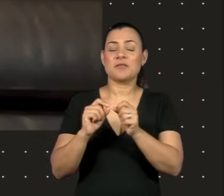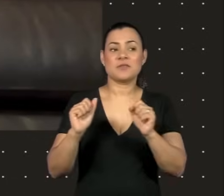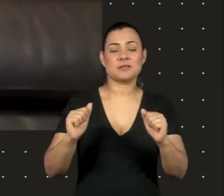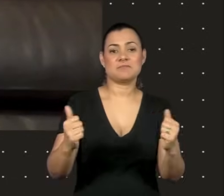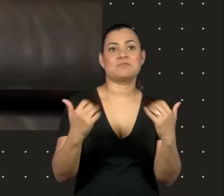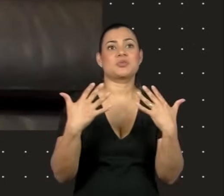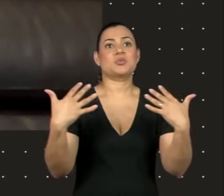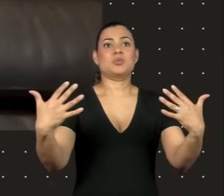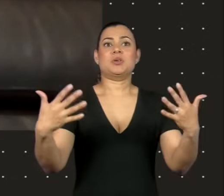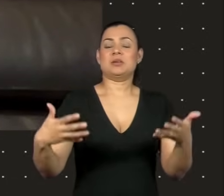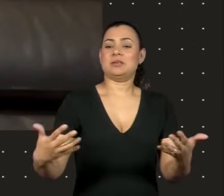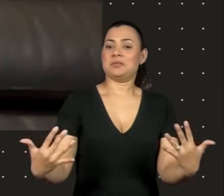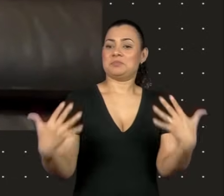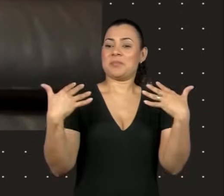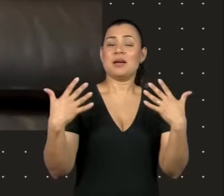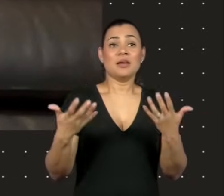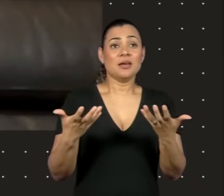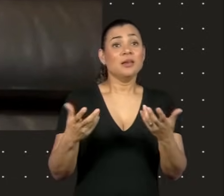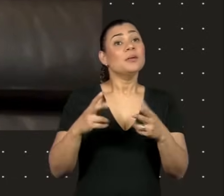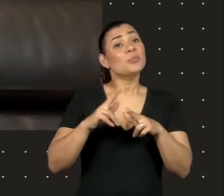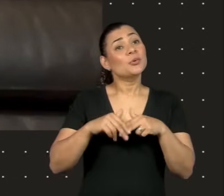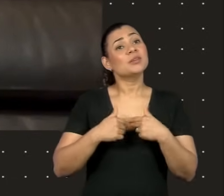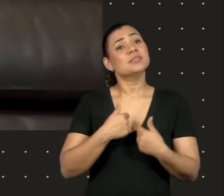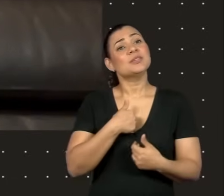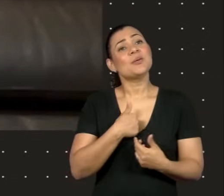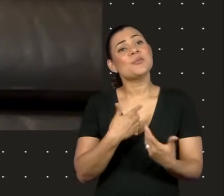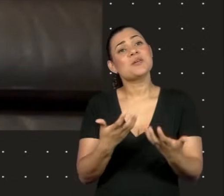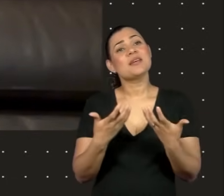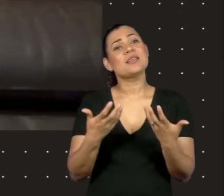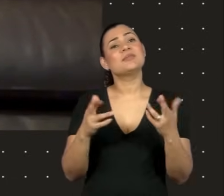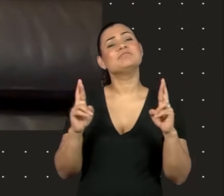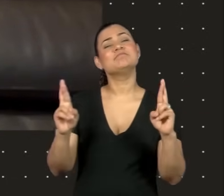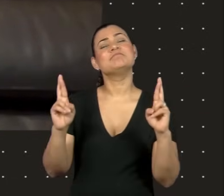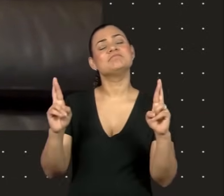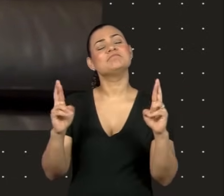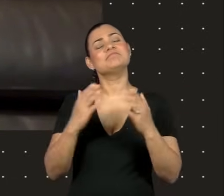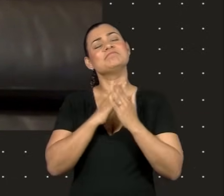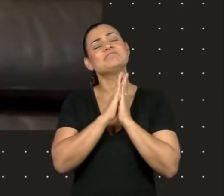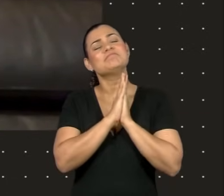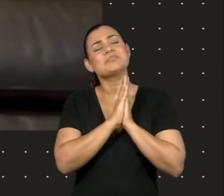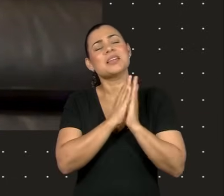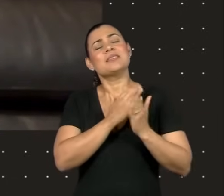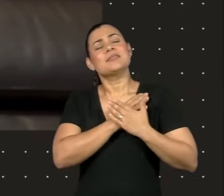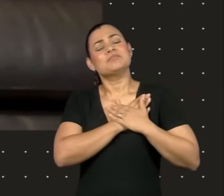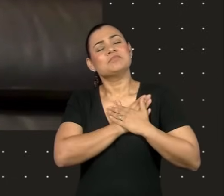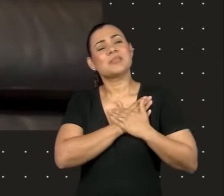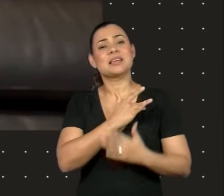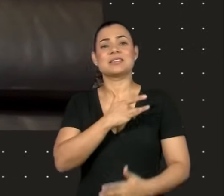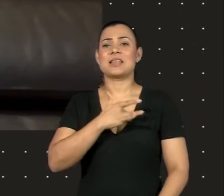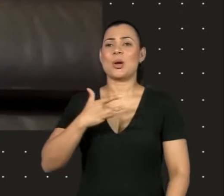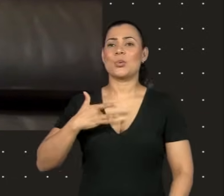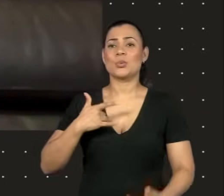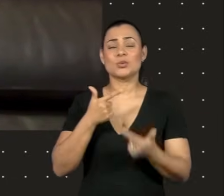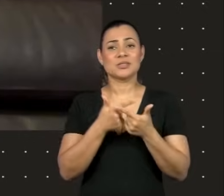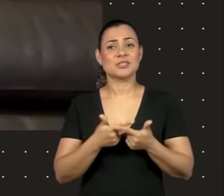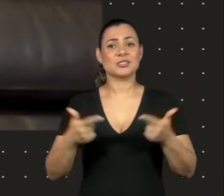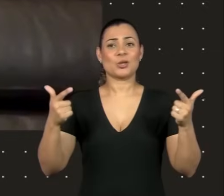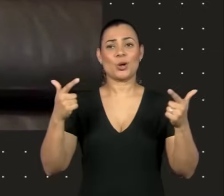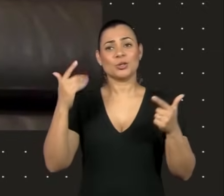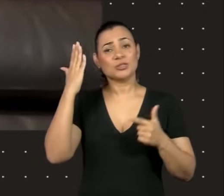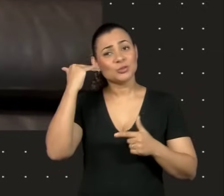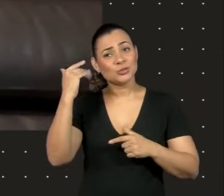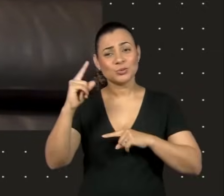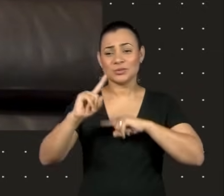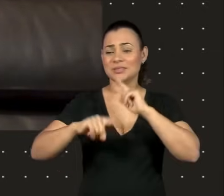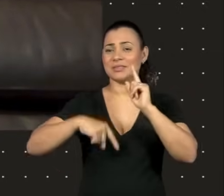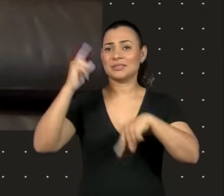grandes e eu quero te desejar muita saúde, muita sorte, muito sucesso.